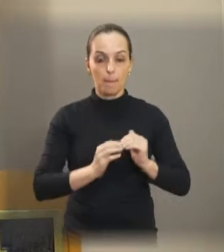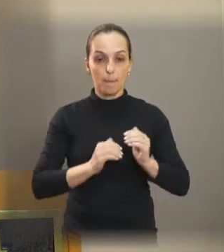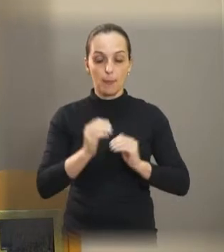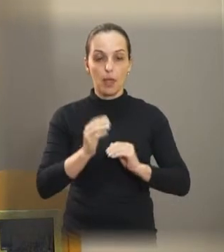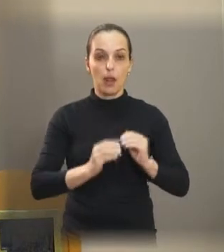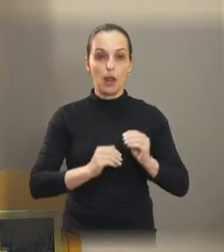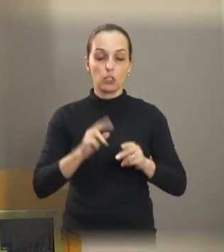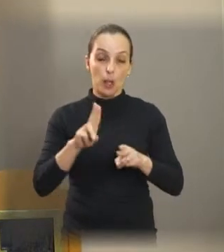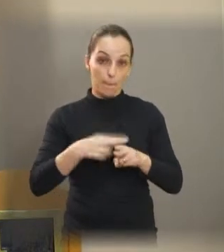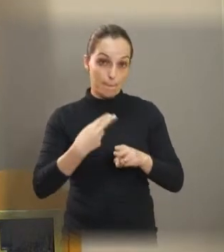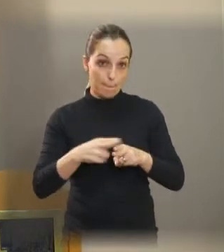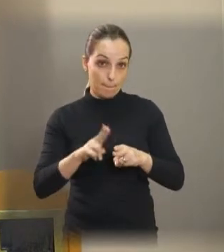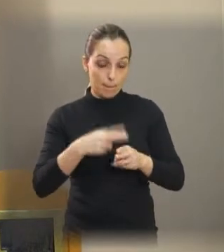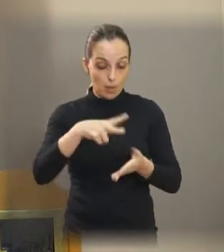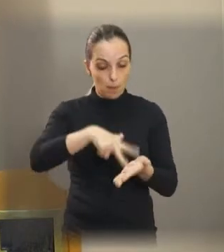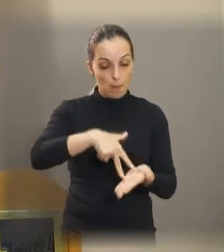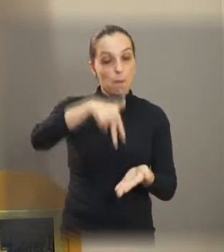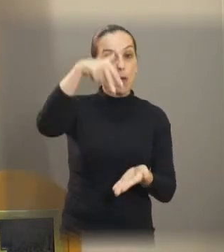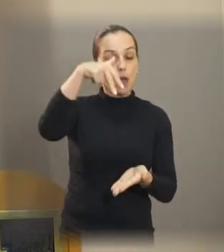estive também